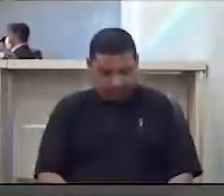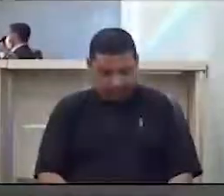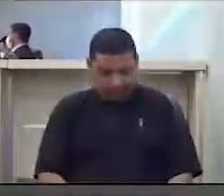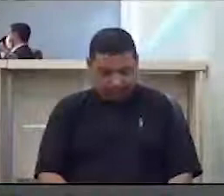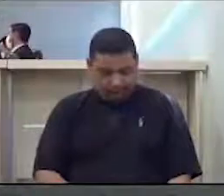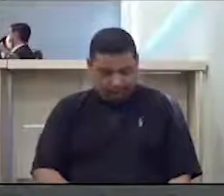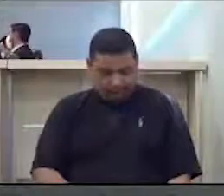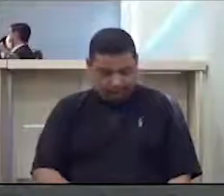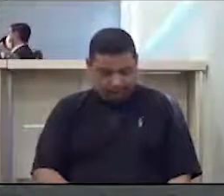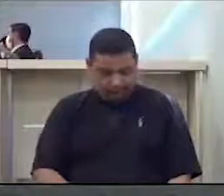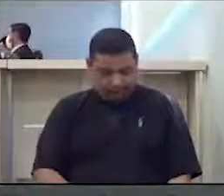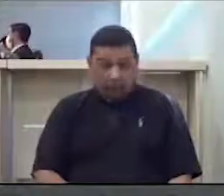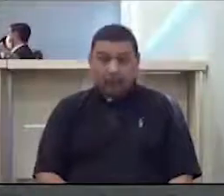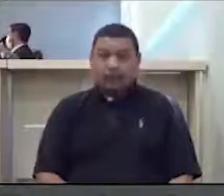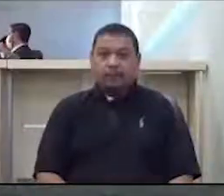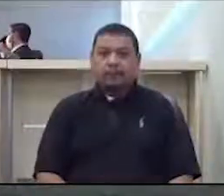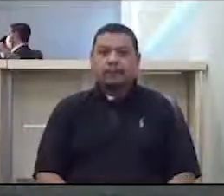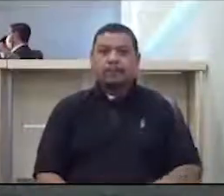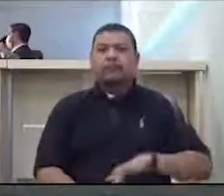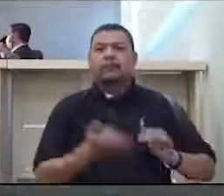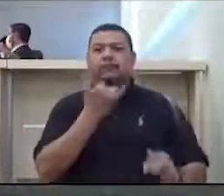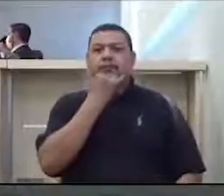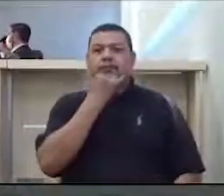Meus amigos,